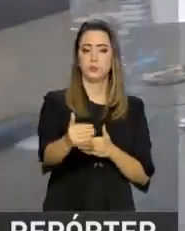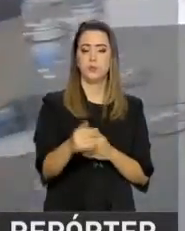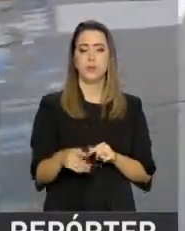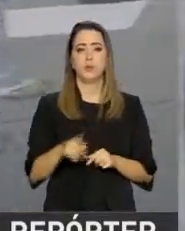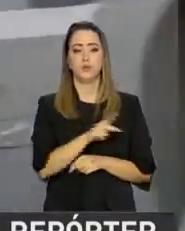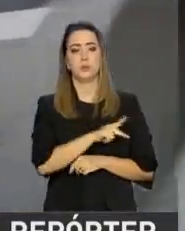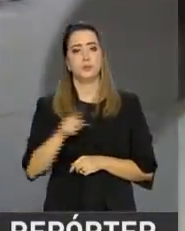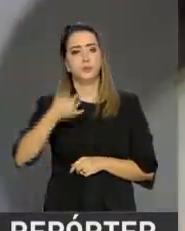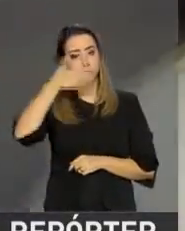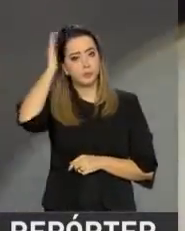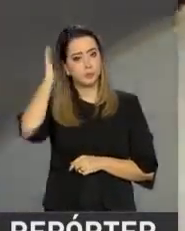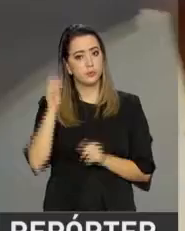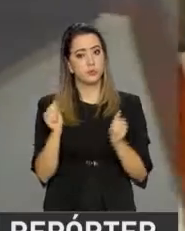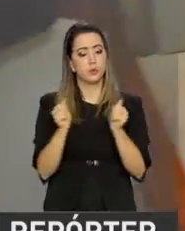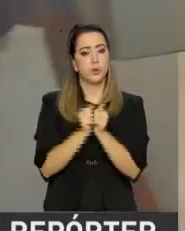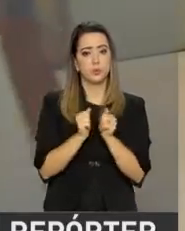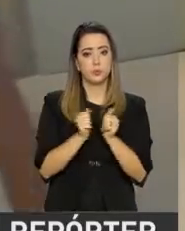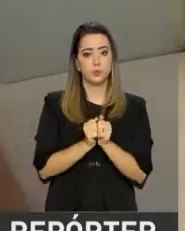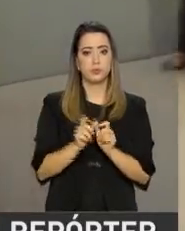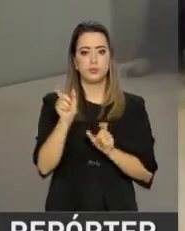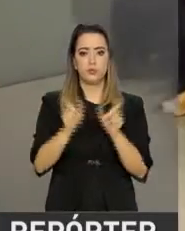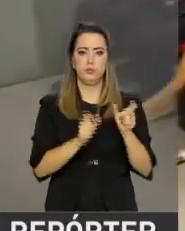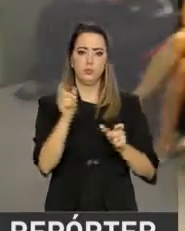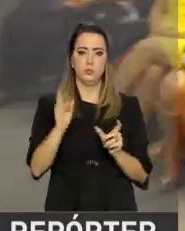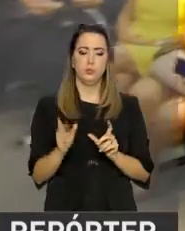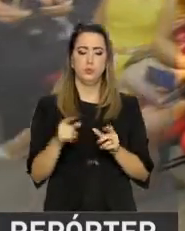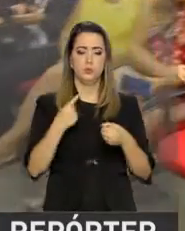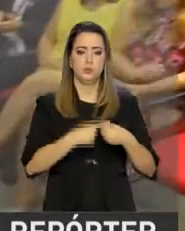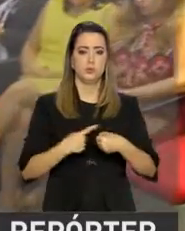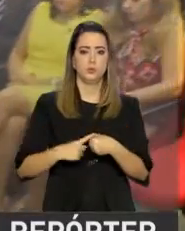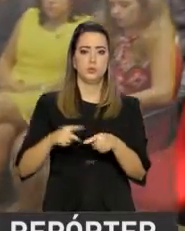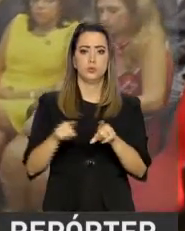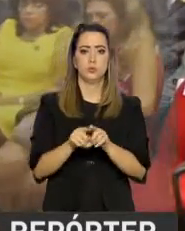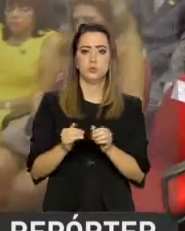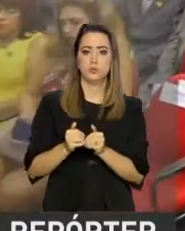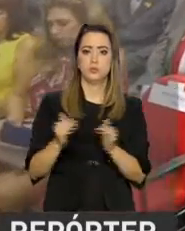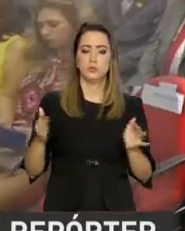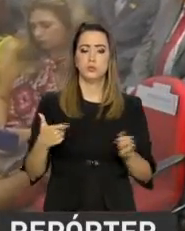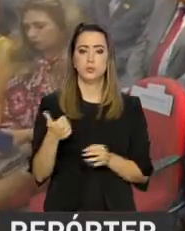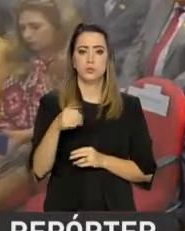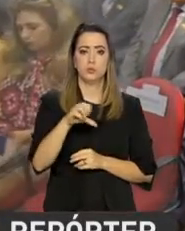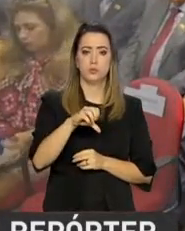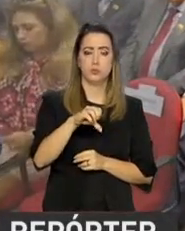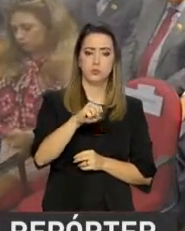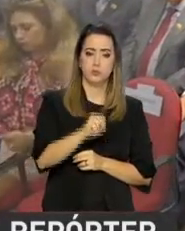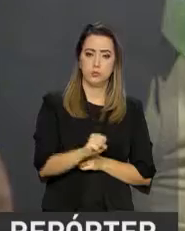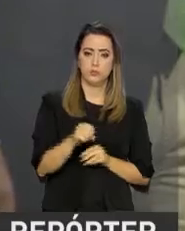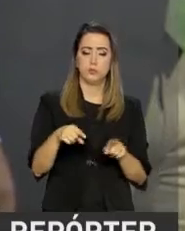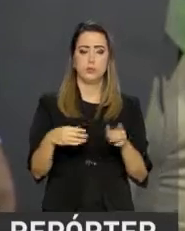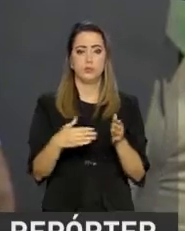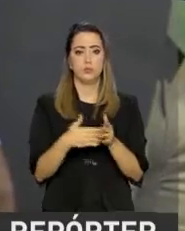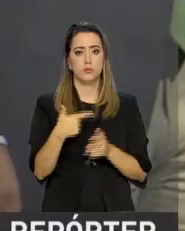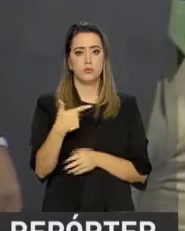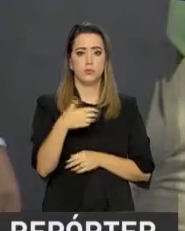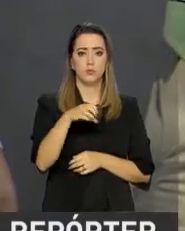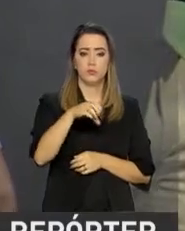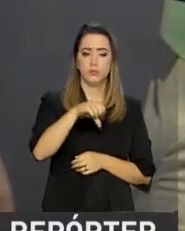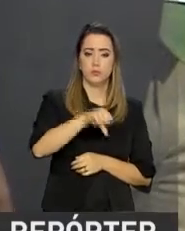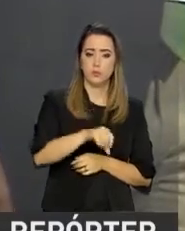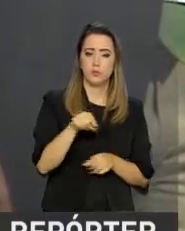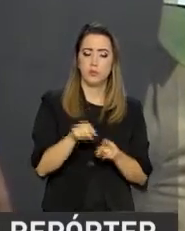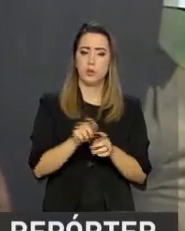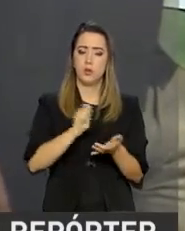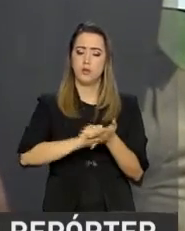com produtores em ribeirão preto para a abertura da safra 2018 2019 na ocasião temer assinou decreto